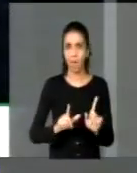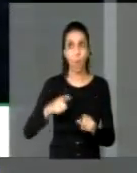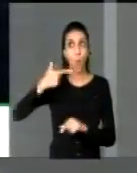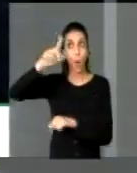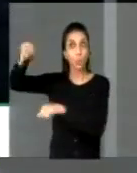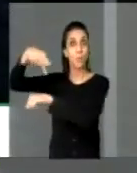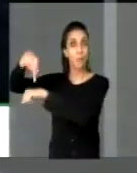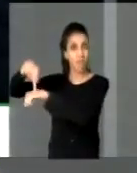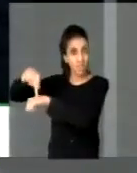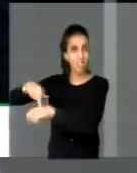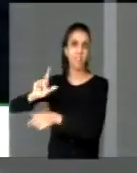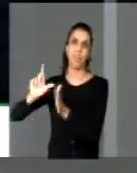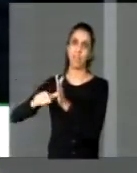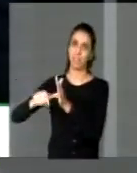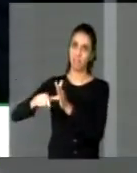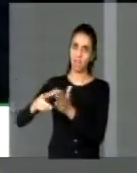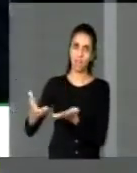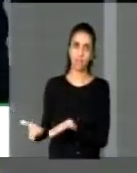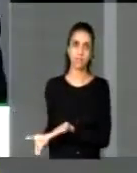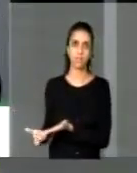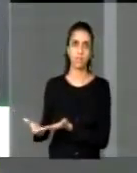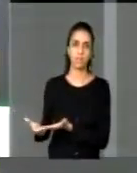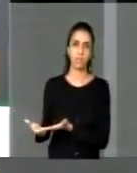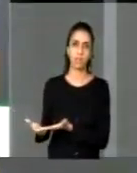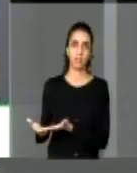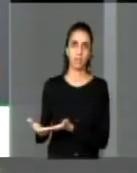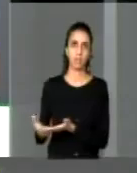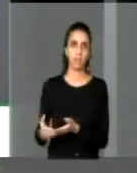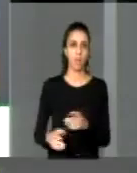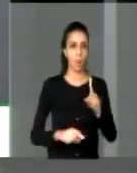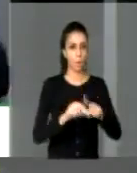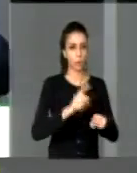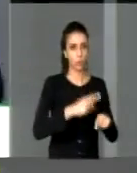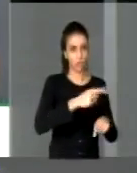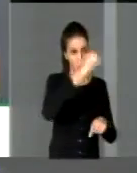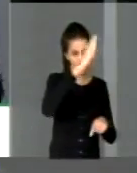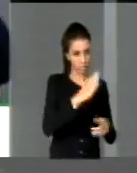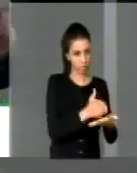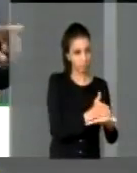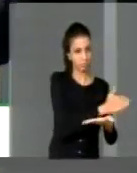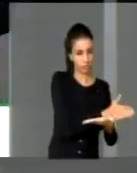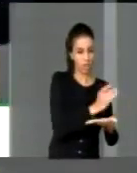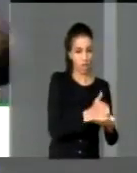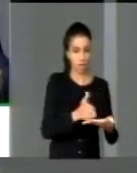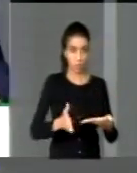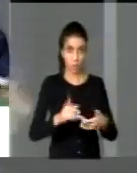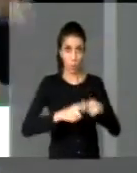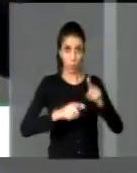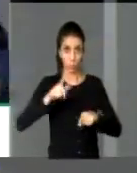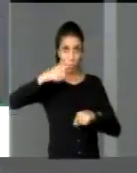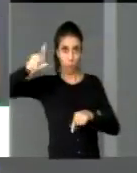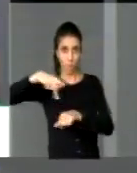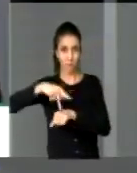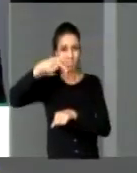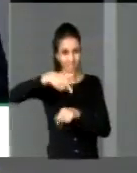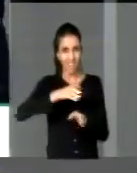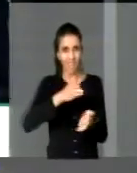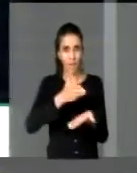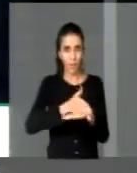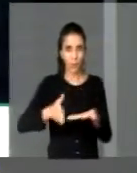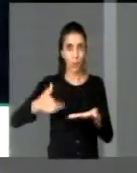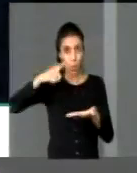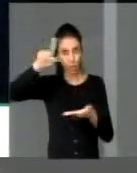internacional, é verificado internacionalmente, não é uma justificativa plausível para abrir mão do emprego e do desenvolvimento